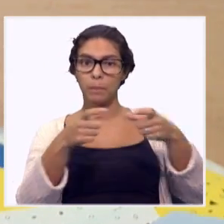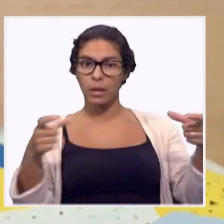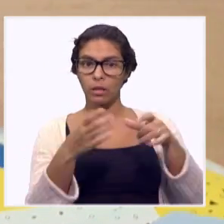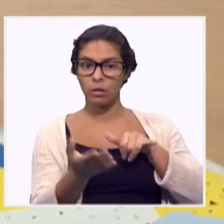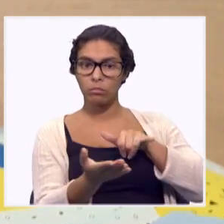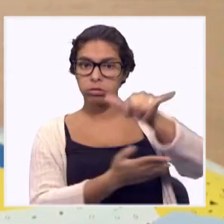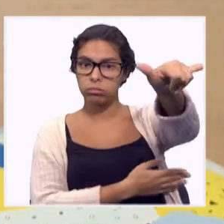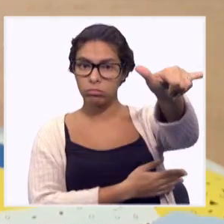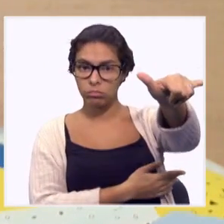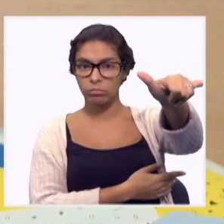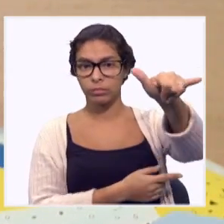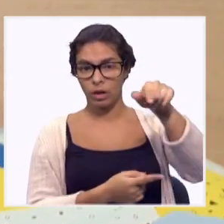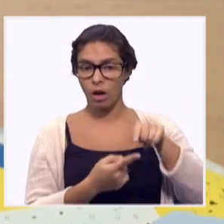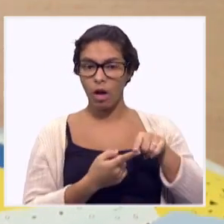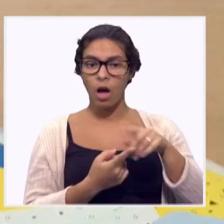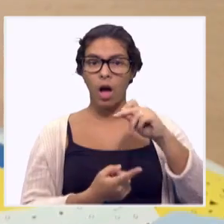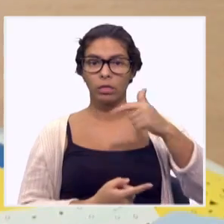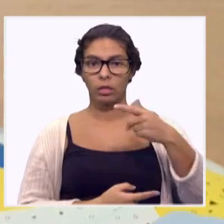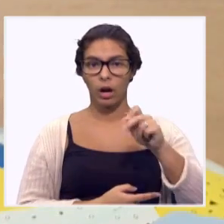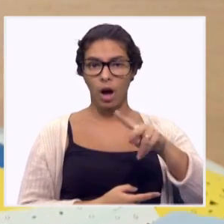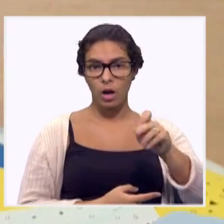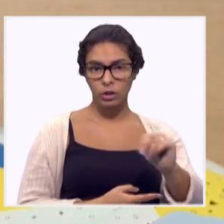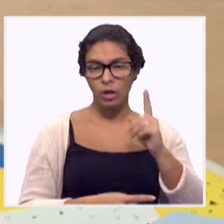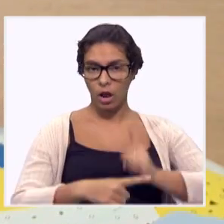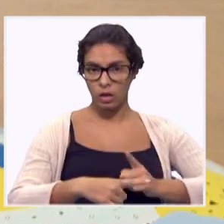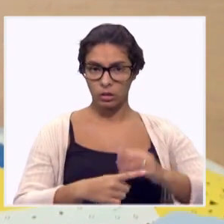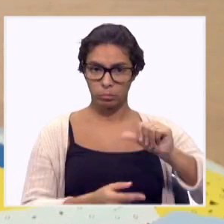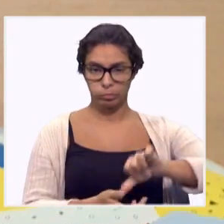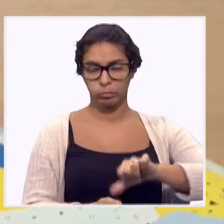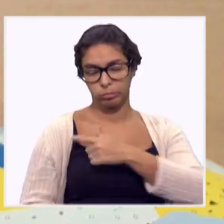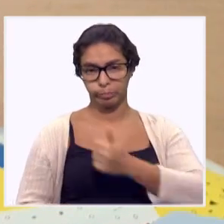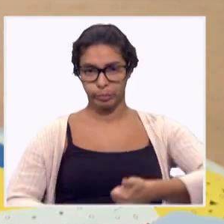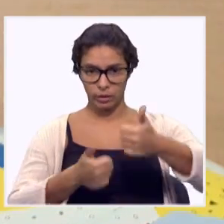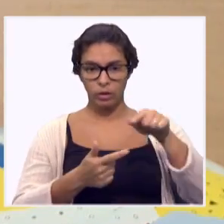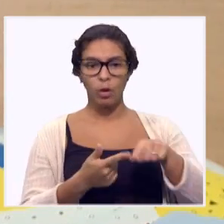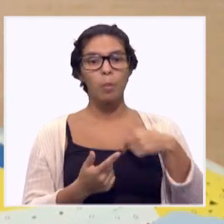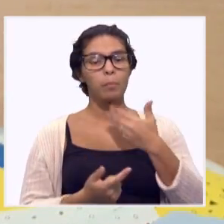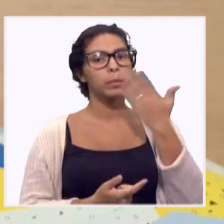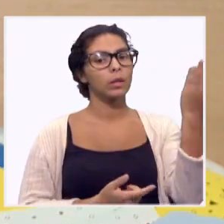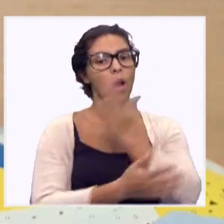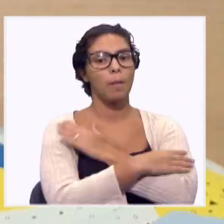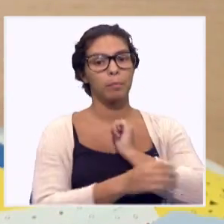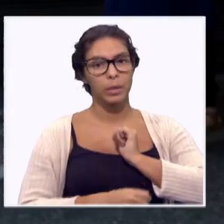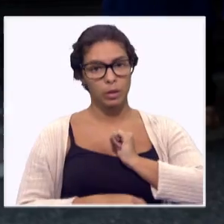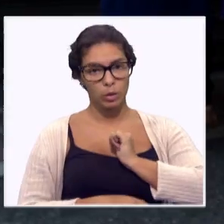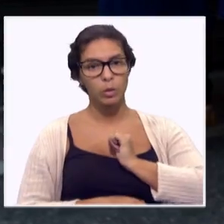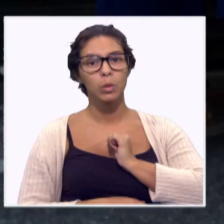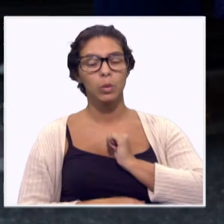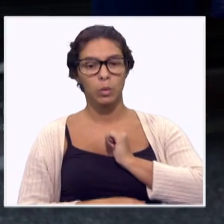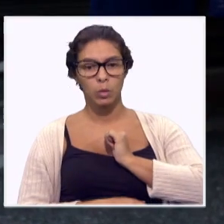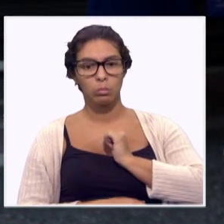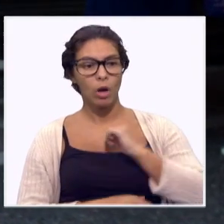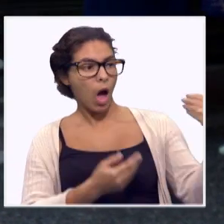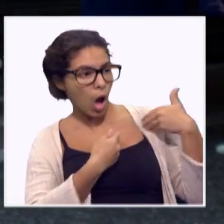Atenas. De ida, não havia bilhete de regresso. Pedi a um amigo meu também freelancer, olha, na véspera, pedi-lhe